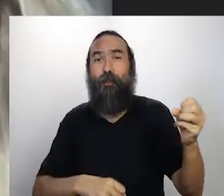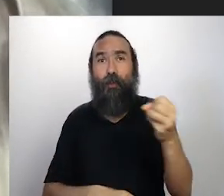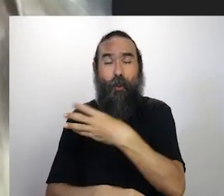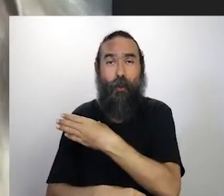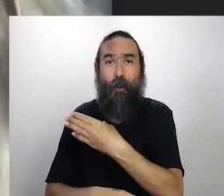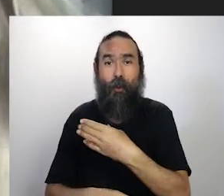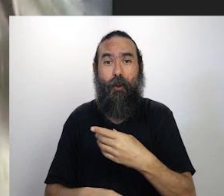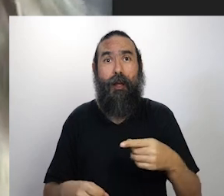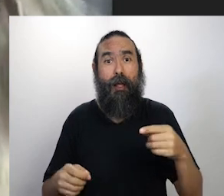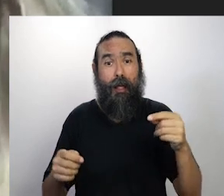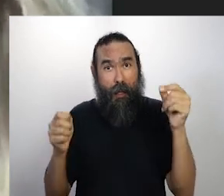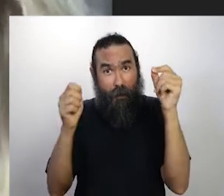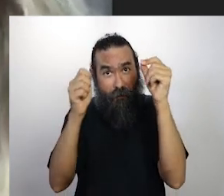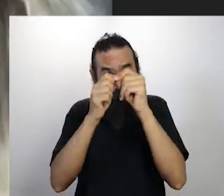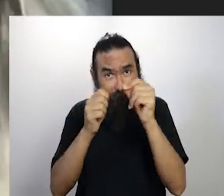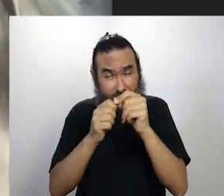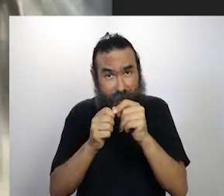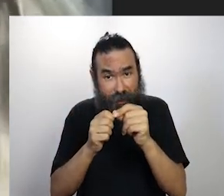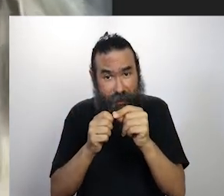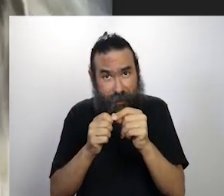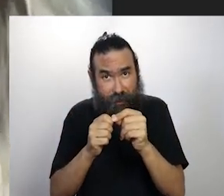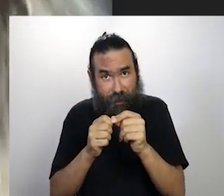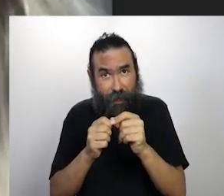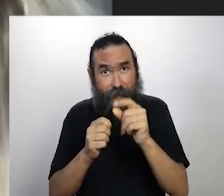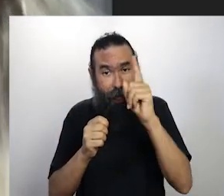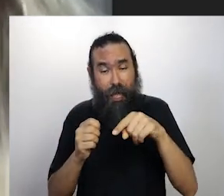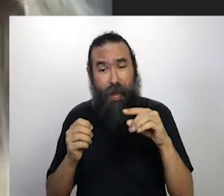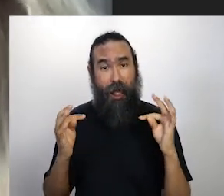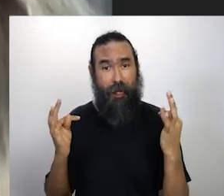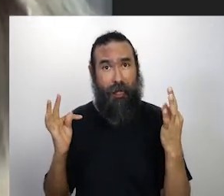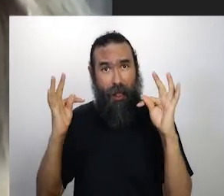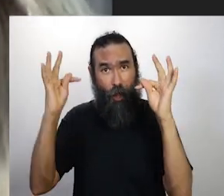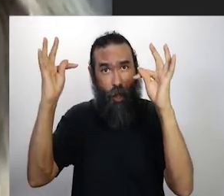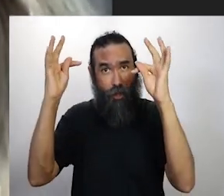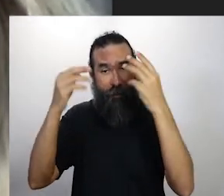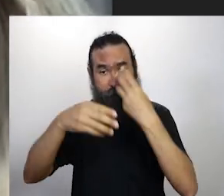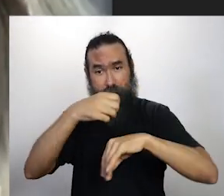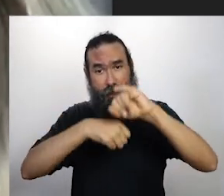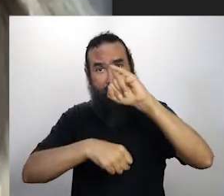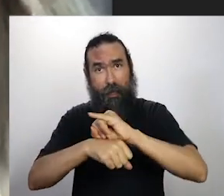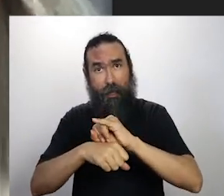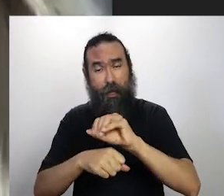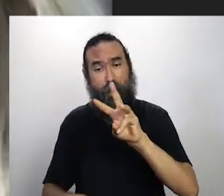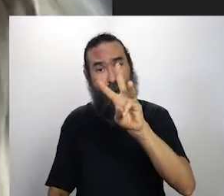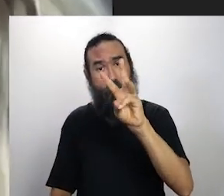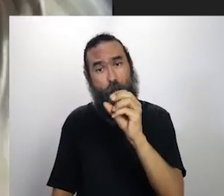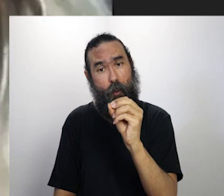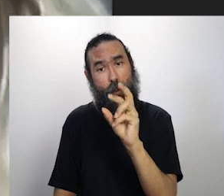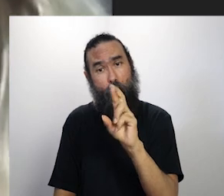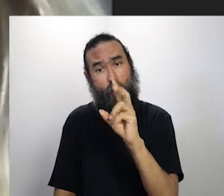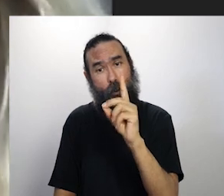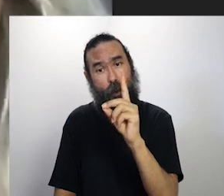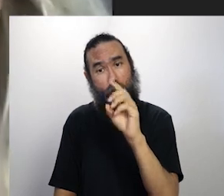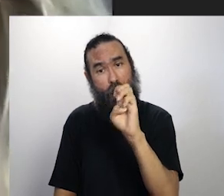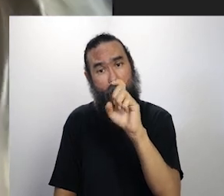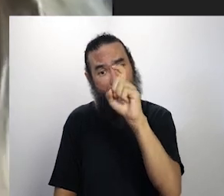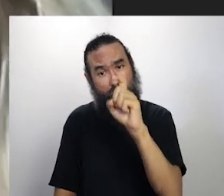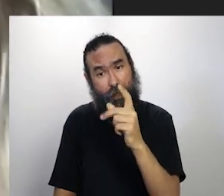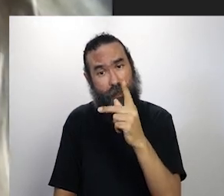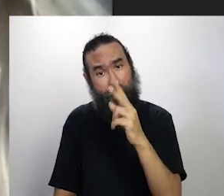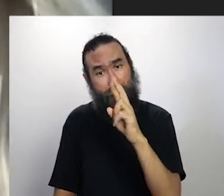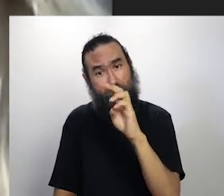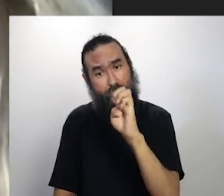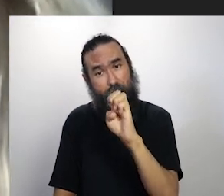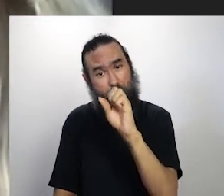plataforma ela é criada em WordPress. Quem conhece WordPress sabe que ela é software livre, mas o pessoal do